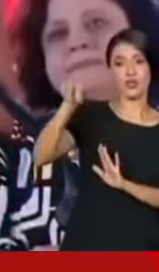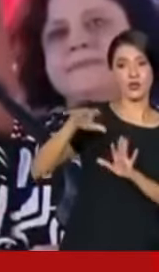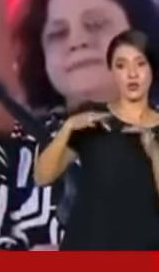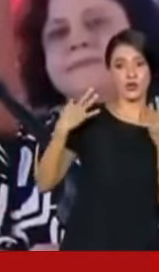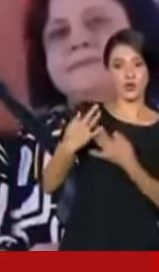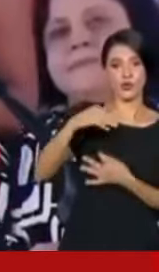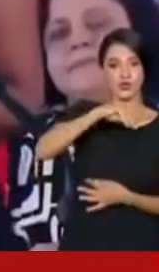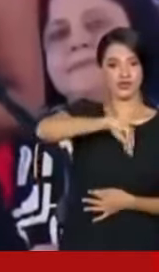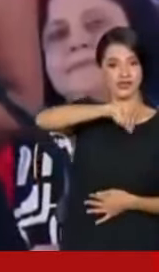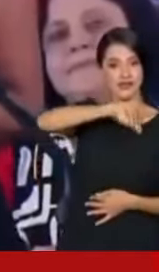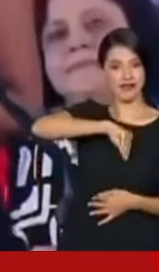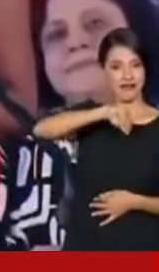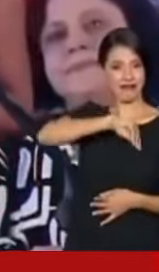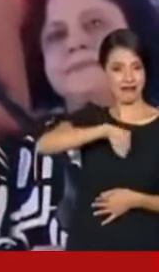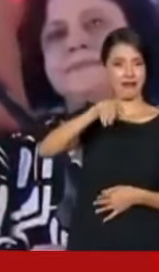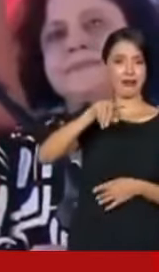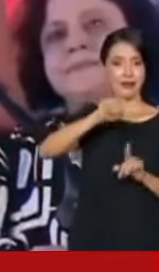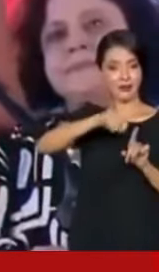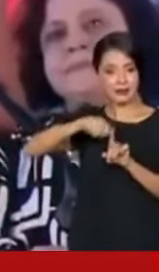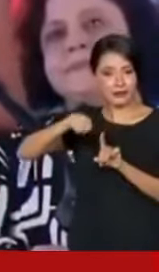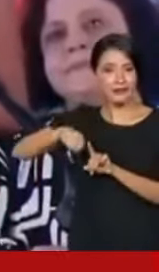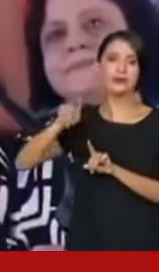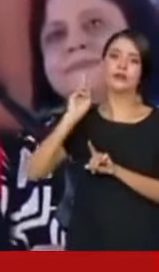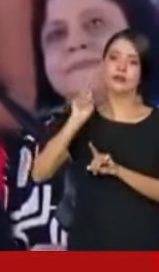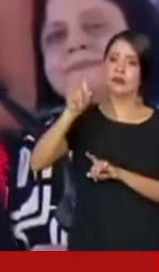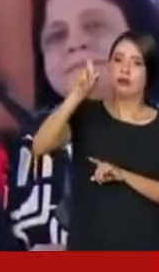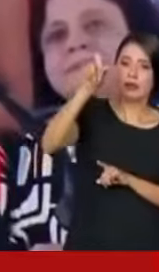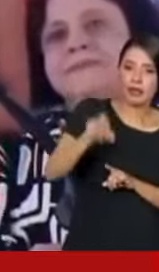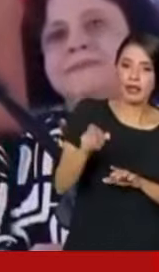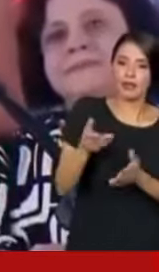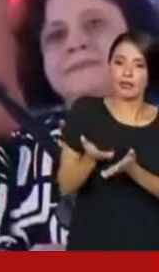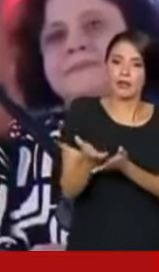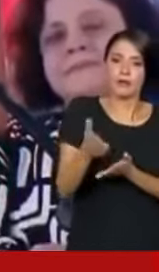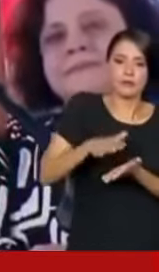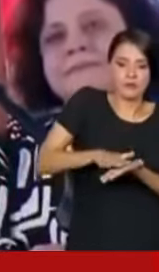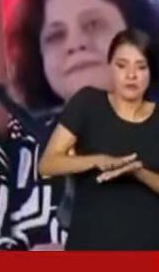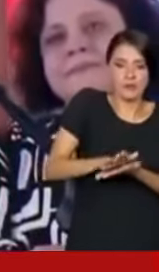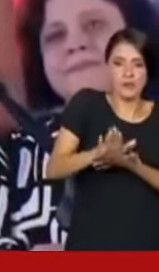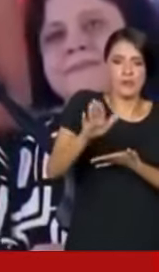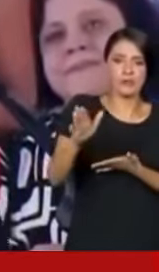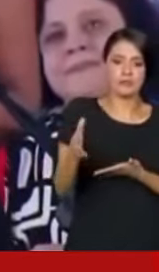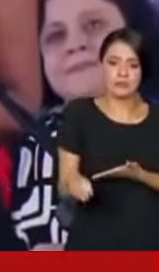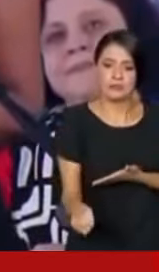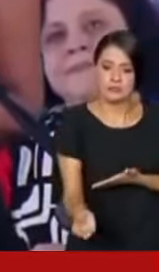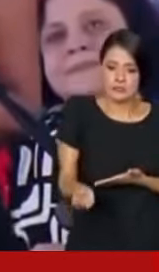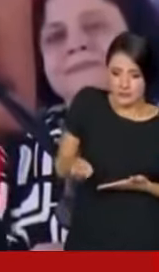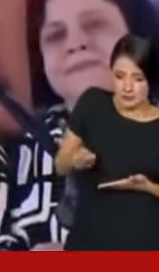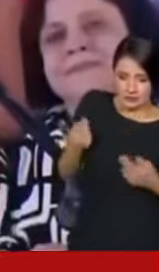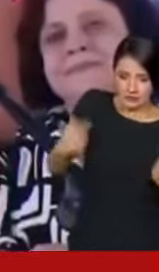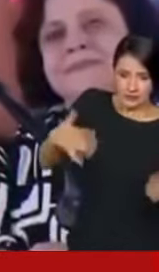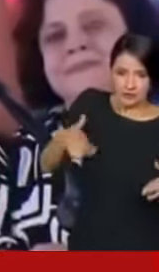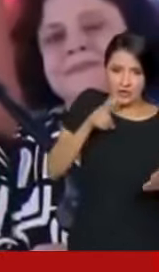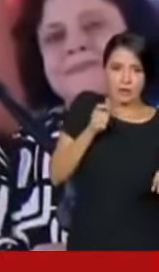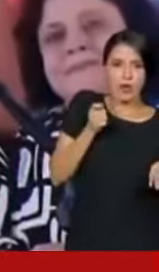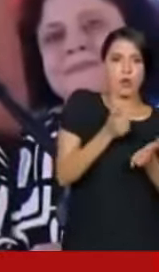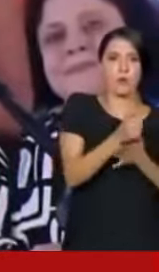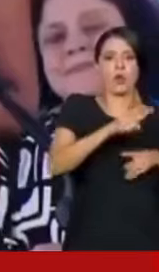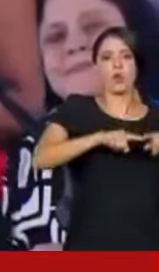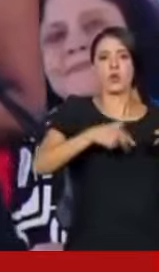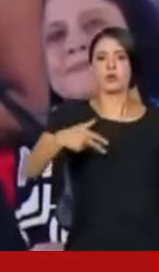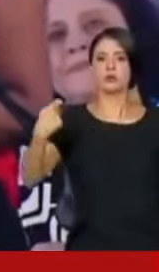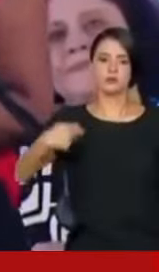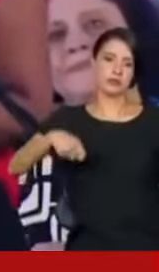sai todo mês, que já vai lá, mete o cartão e tem uma esperança de que está ali para suprir algo na sua